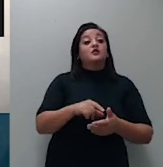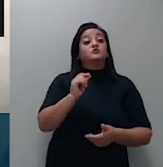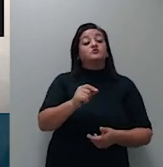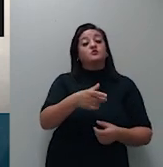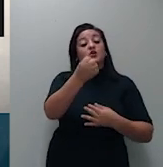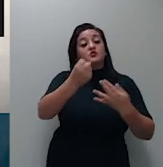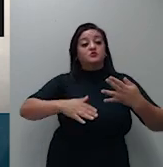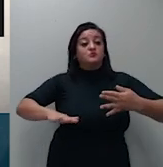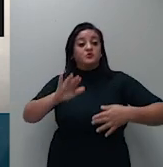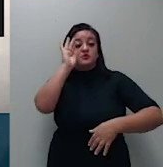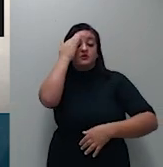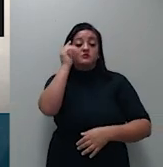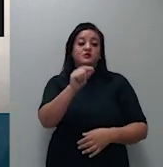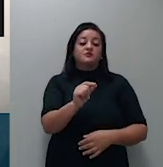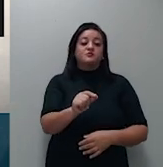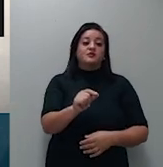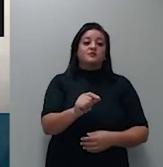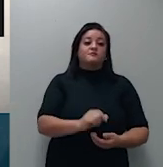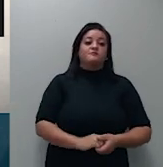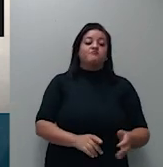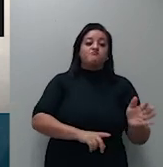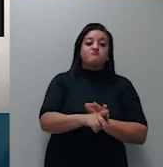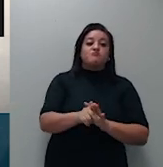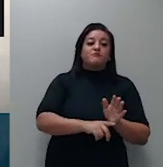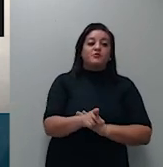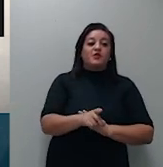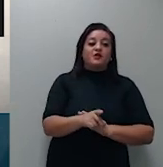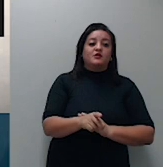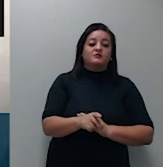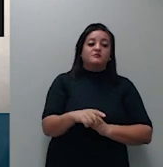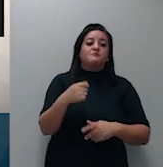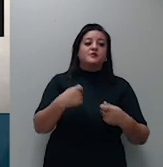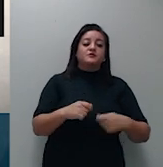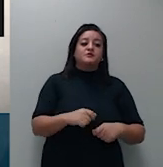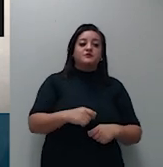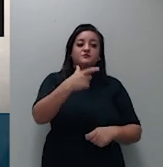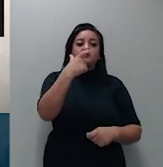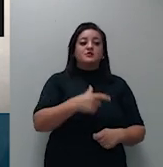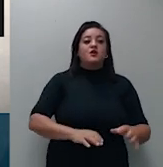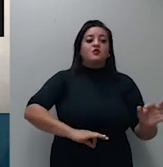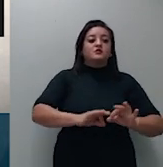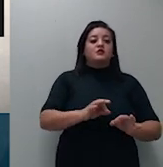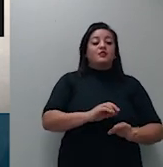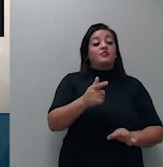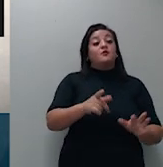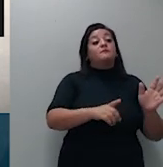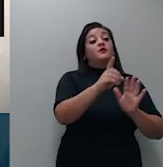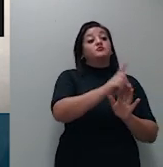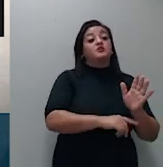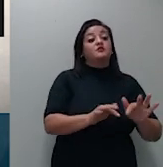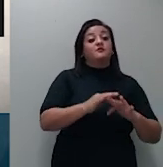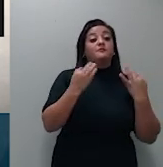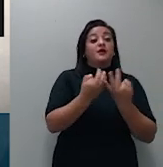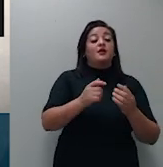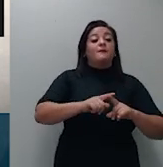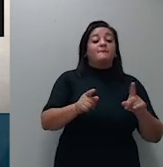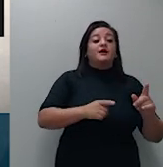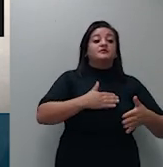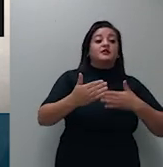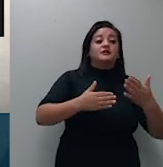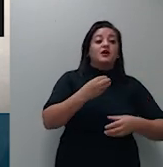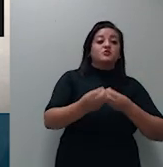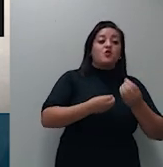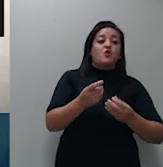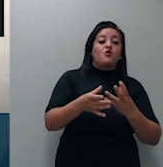o que a jurisprudência entendia é que eram questões que deveriam ser regidos não pelo direito de família mais